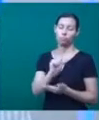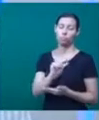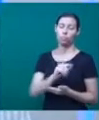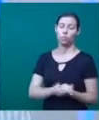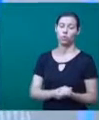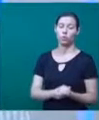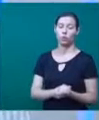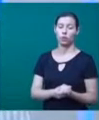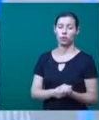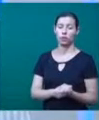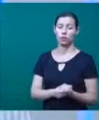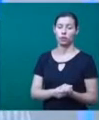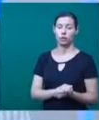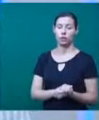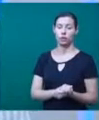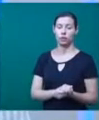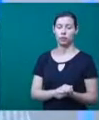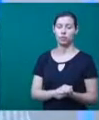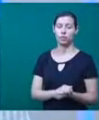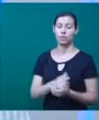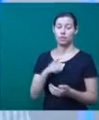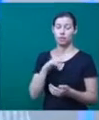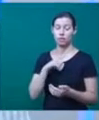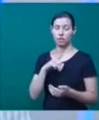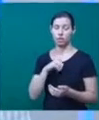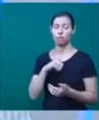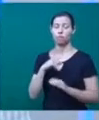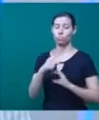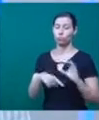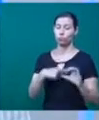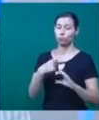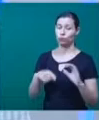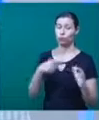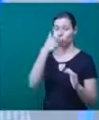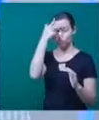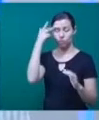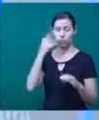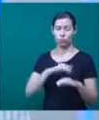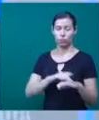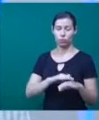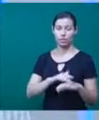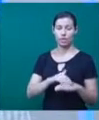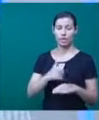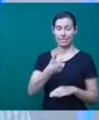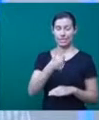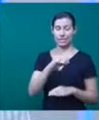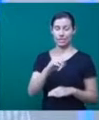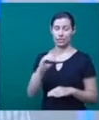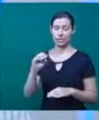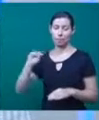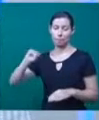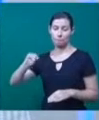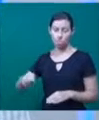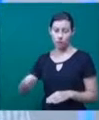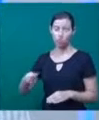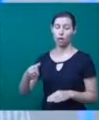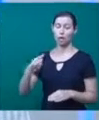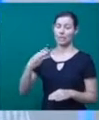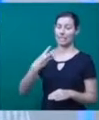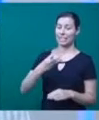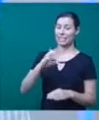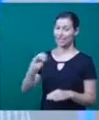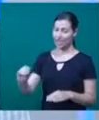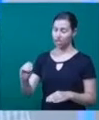gente tem uma prevalência até alta, mundial, entre 30 indivíduos para cada 100 mil, uma média mundial, e pode